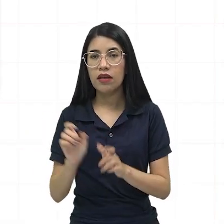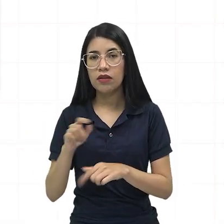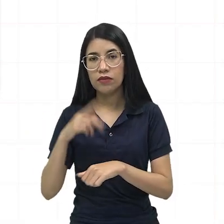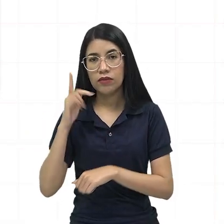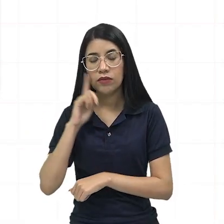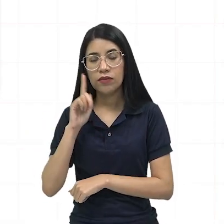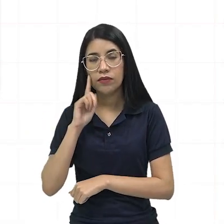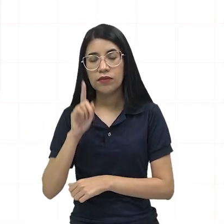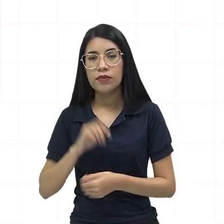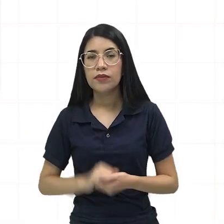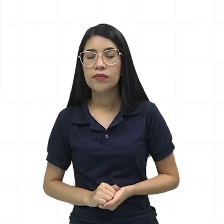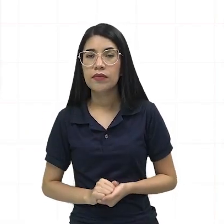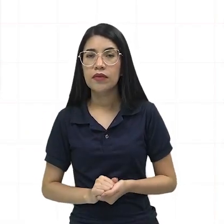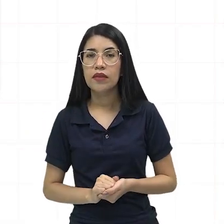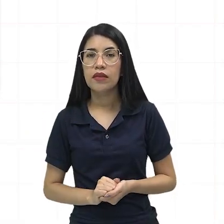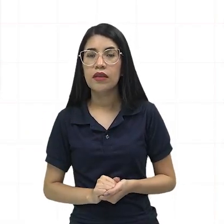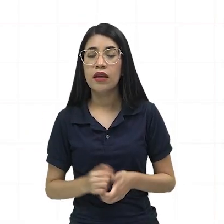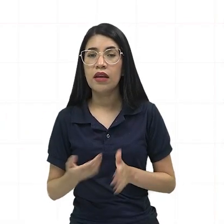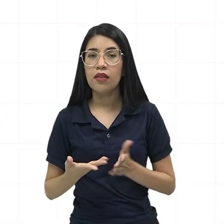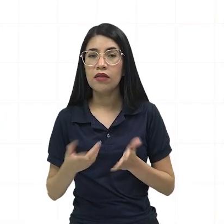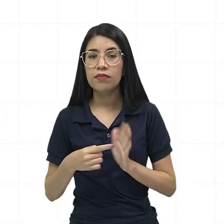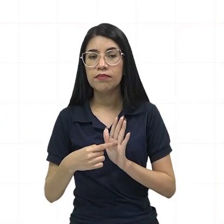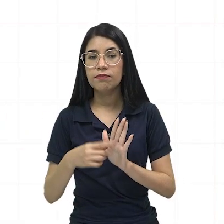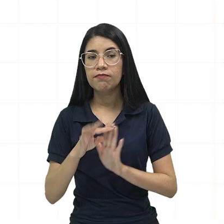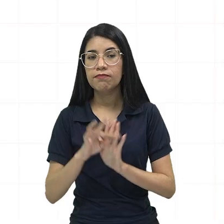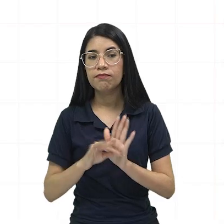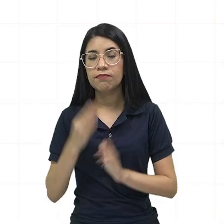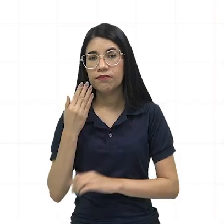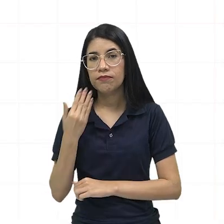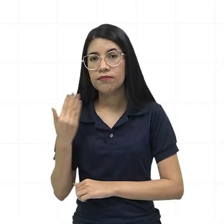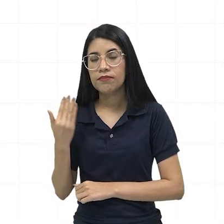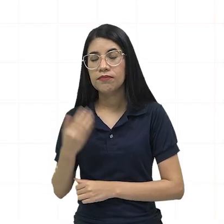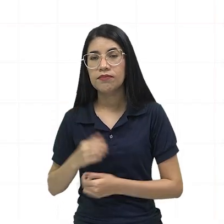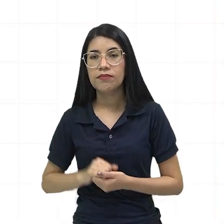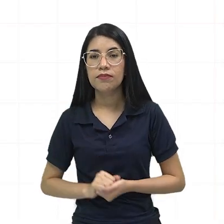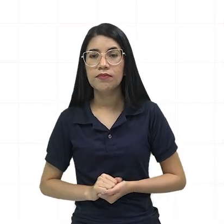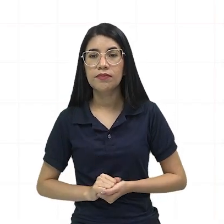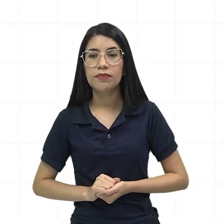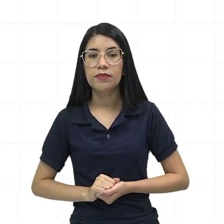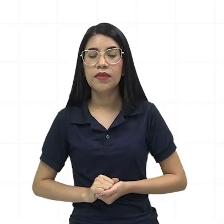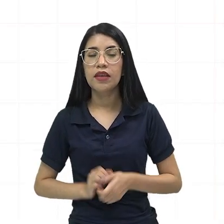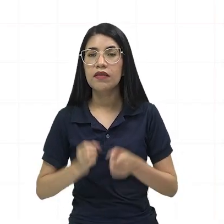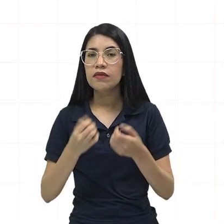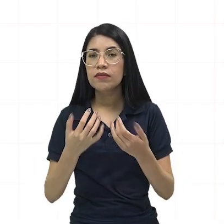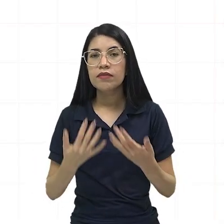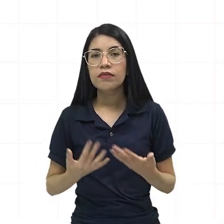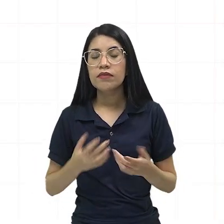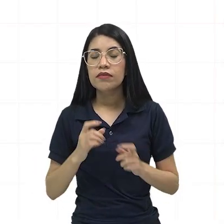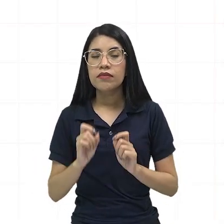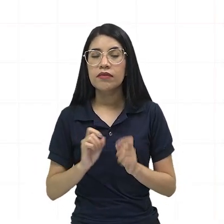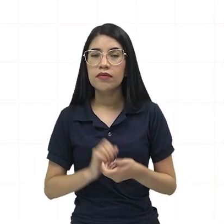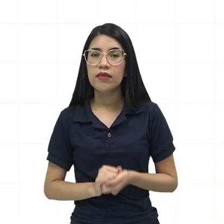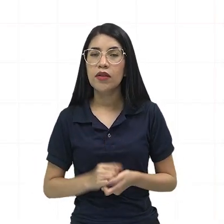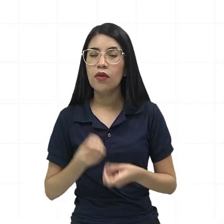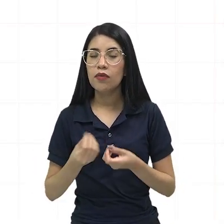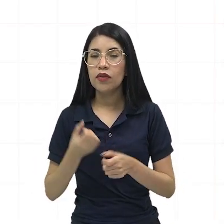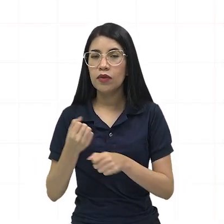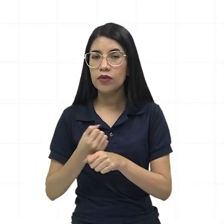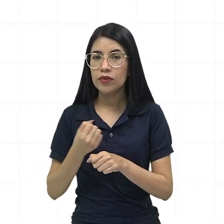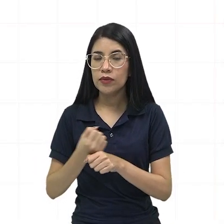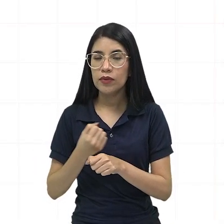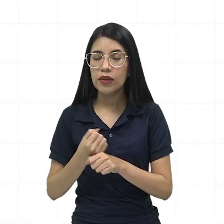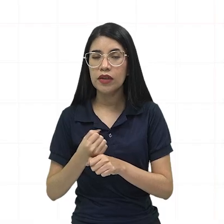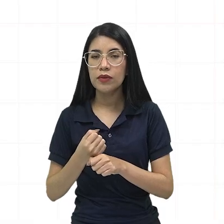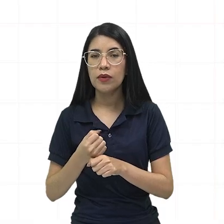Unidos. Vou trazer para vocês um texto aqui, vamos lá, gente? Que vai falar um pouquinho sobre o Canal do Panamá e também